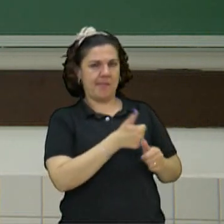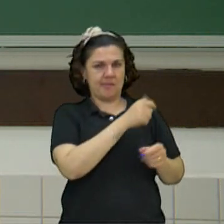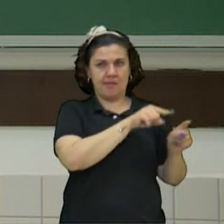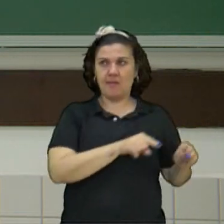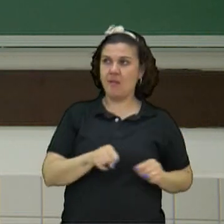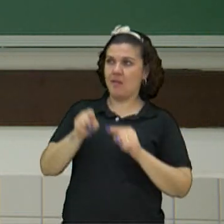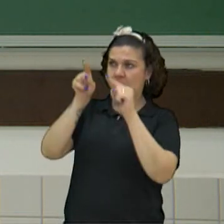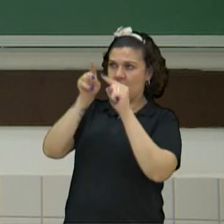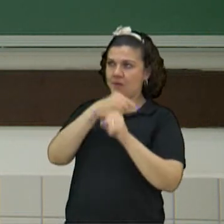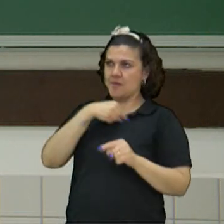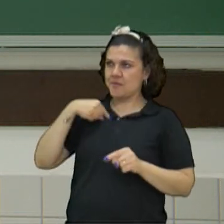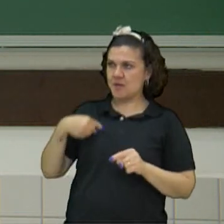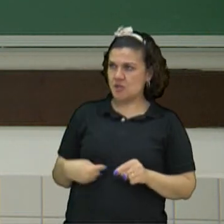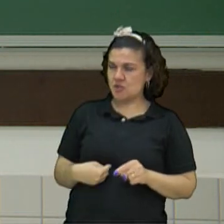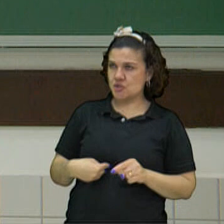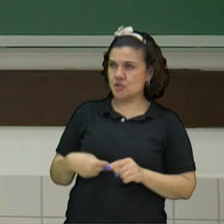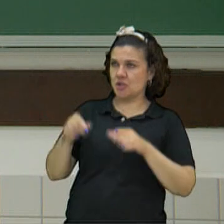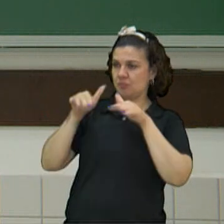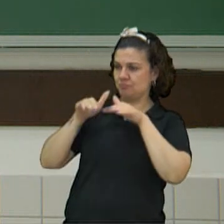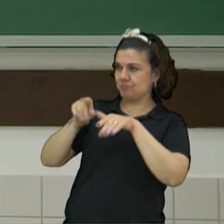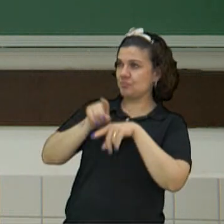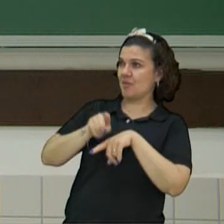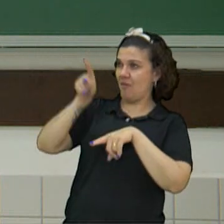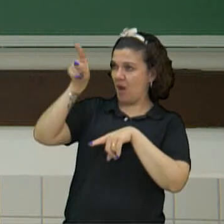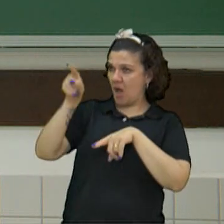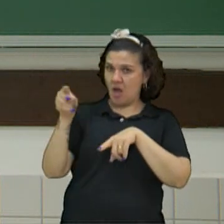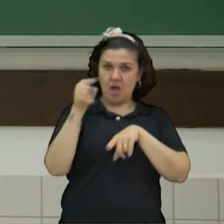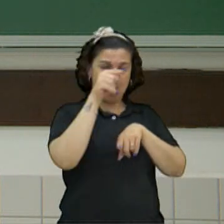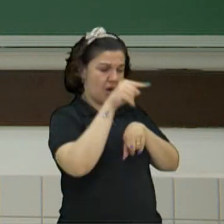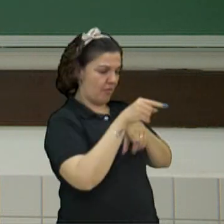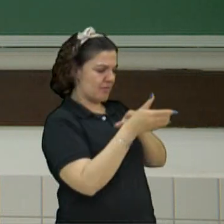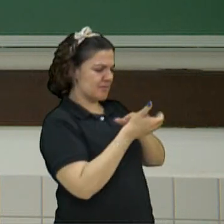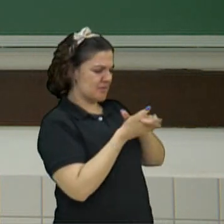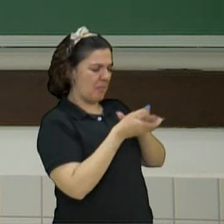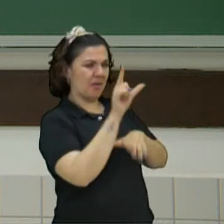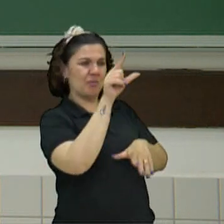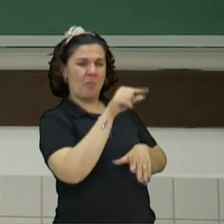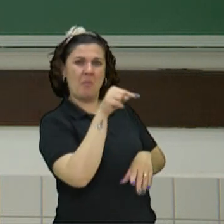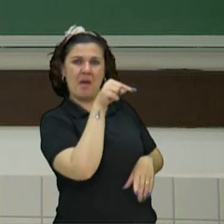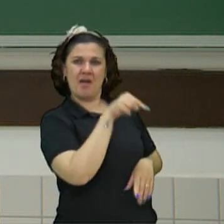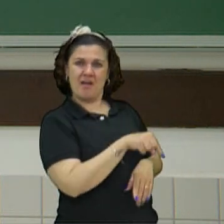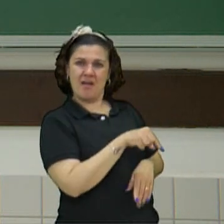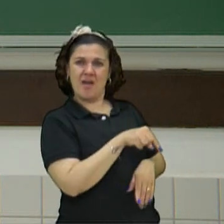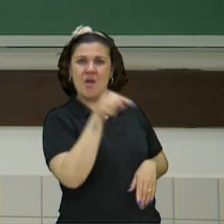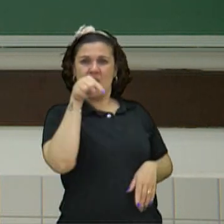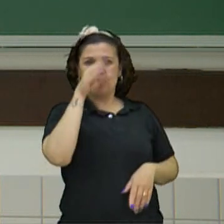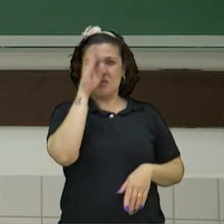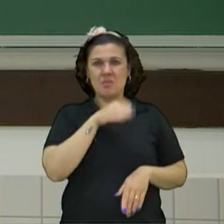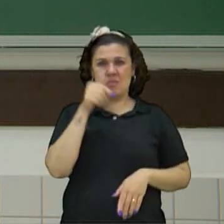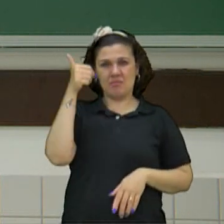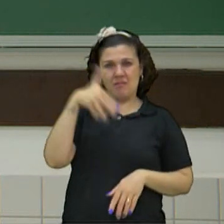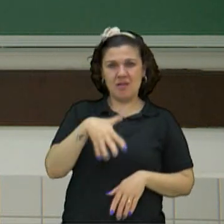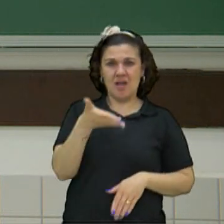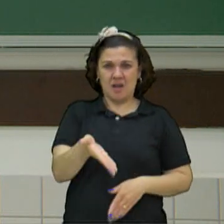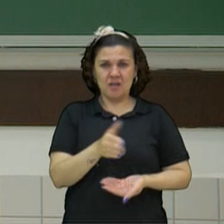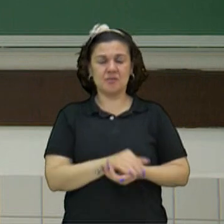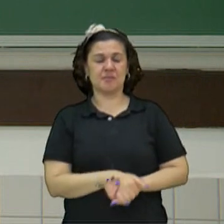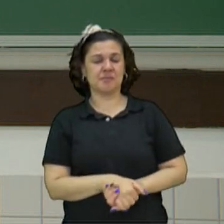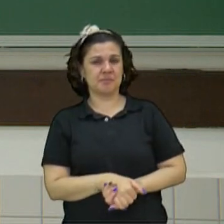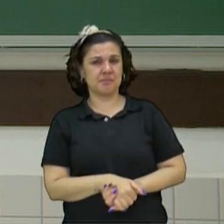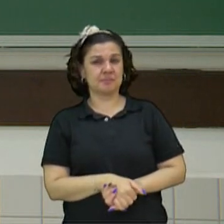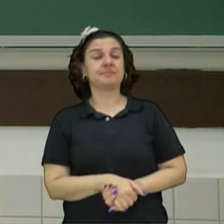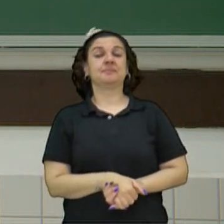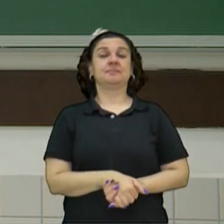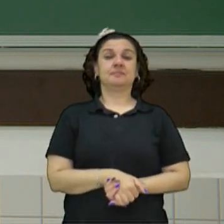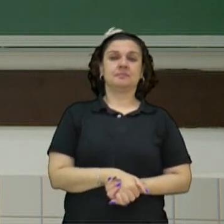levar para lá, trazer e depois nos devolver em forma de sapato e mais barato do que o sapato fabricado aqui.